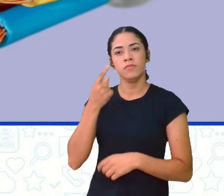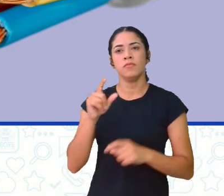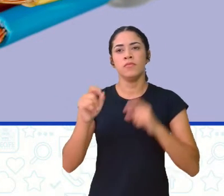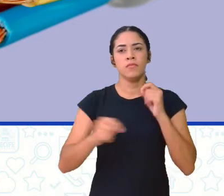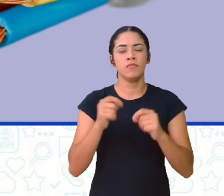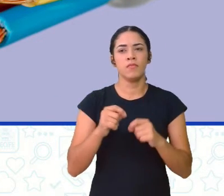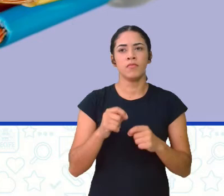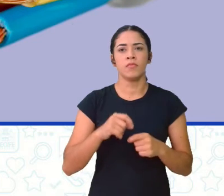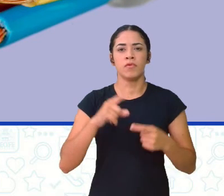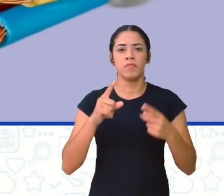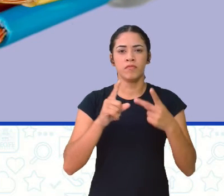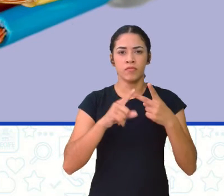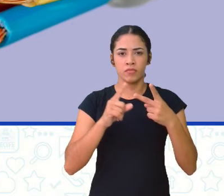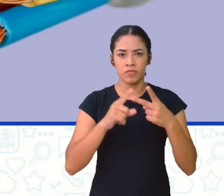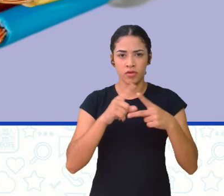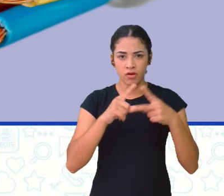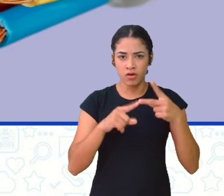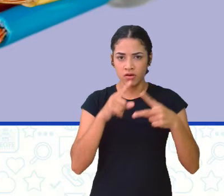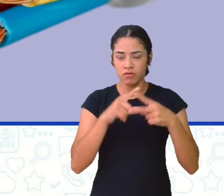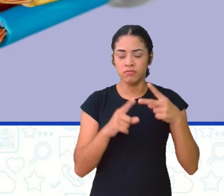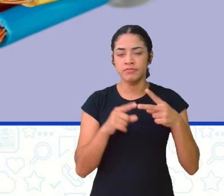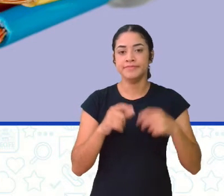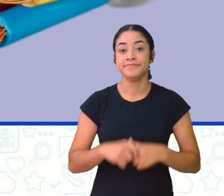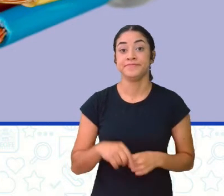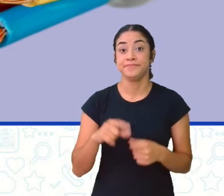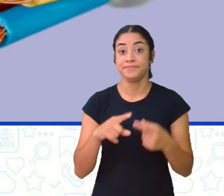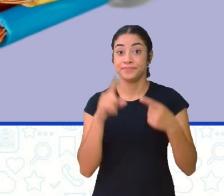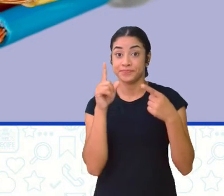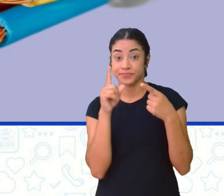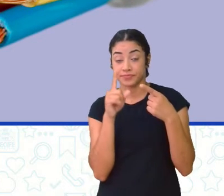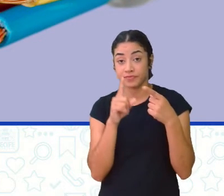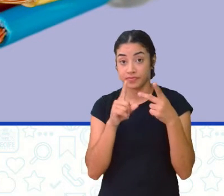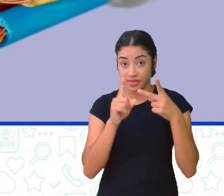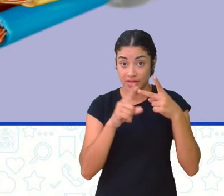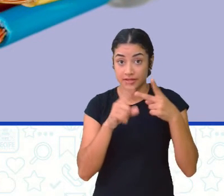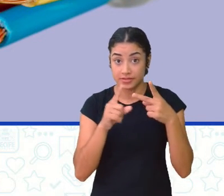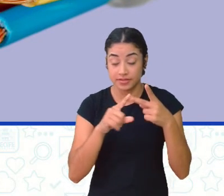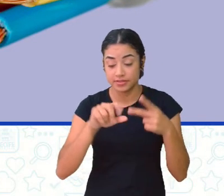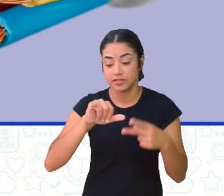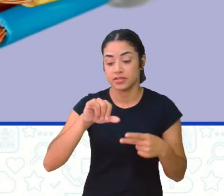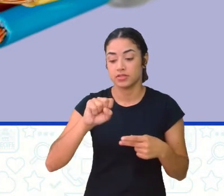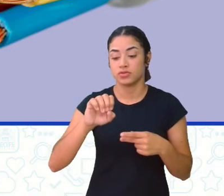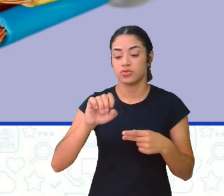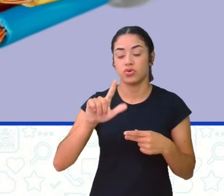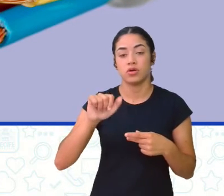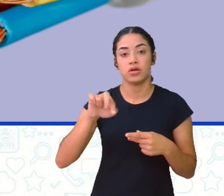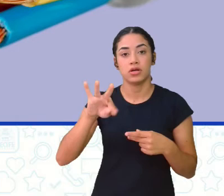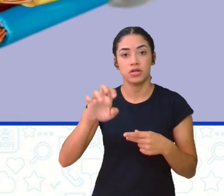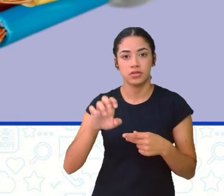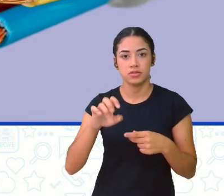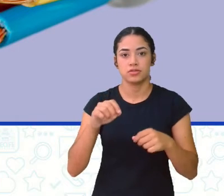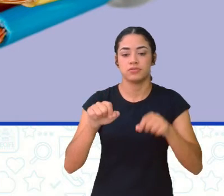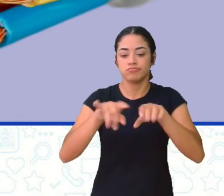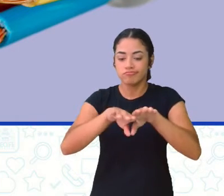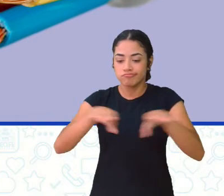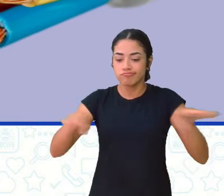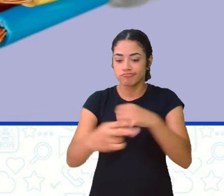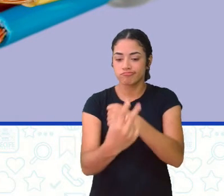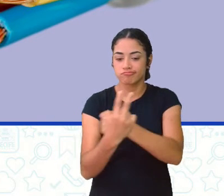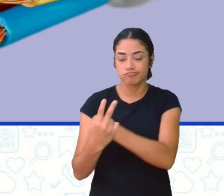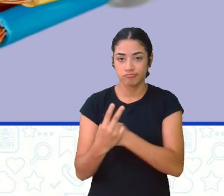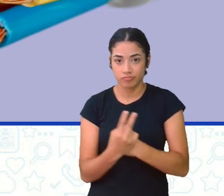de isolantes e condutores elétricos. Os isolantes são usados para isolar a superfície de contato,